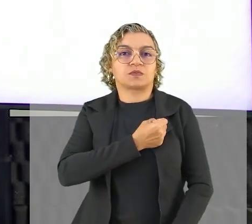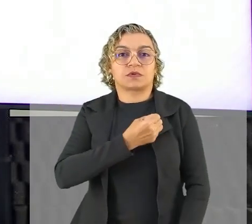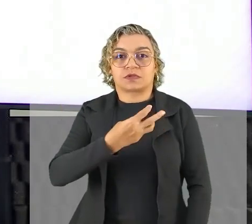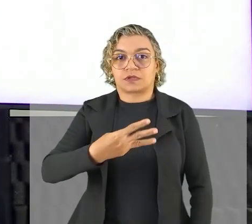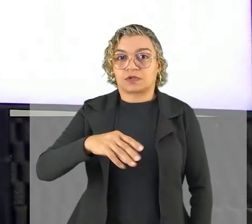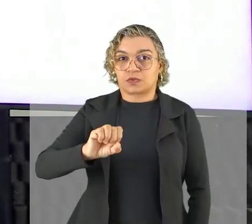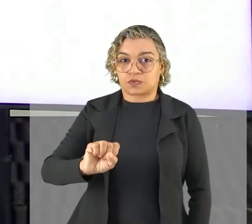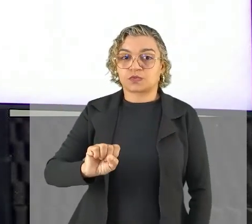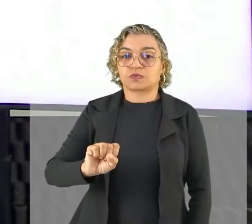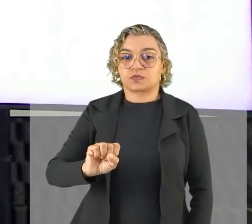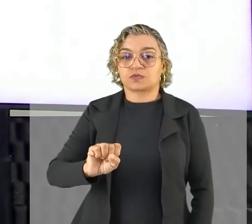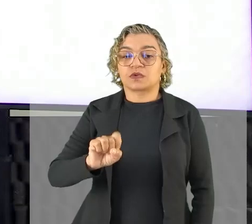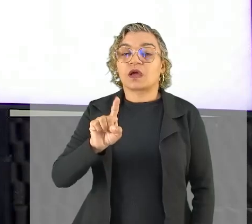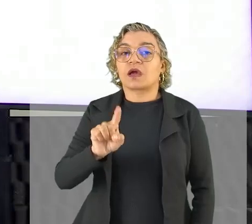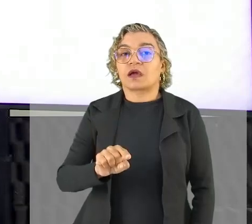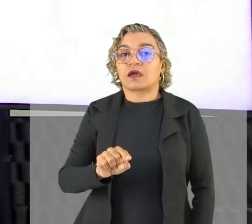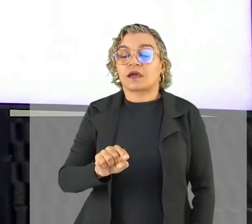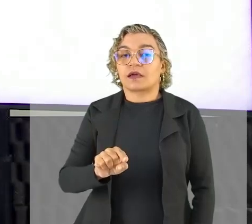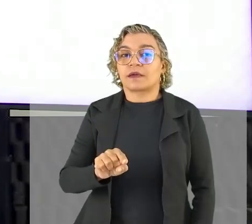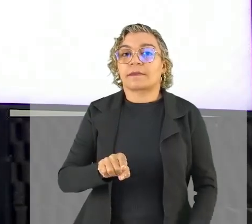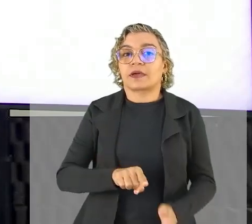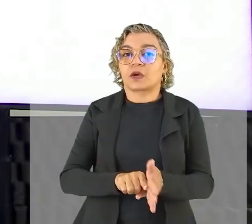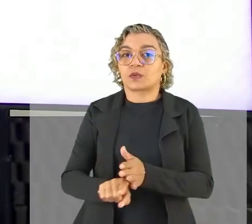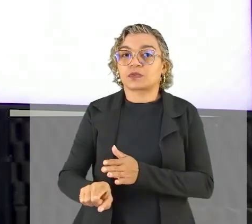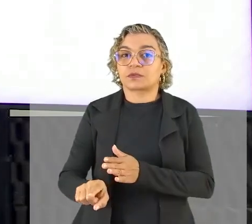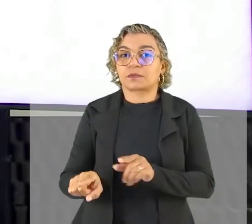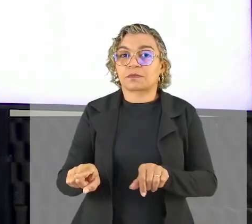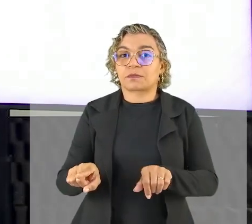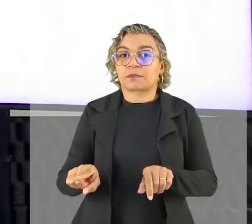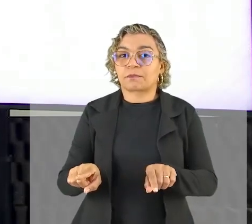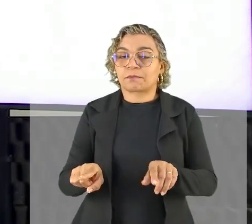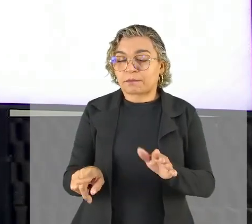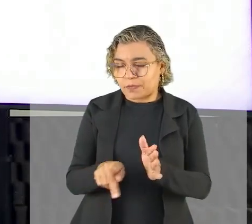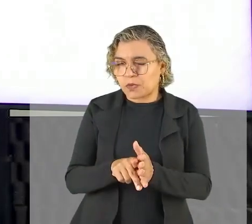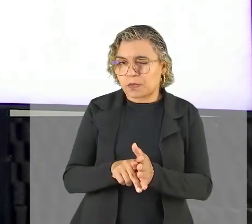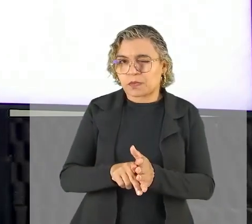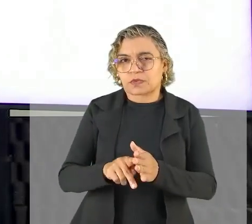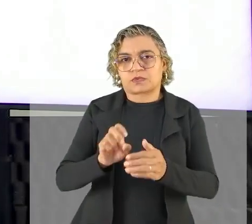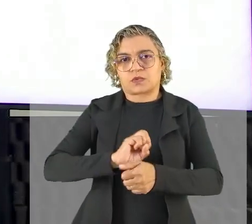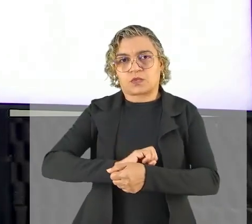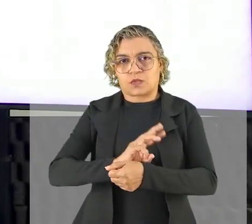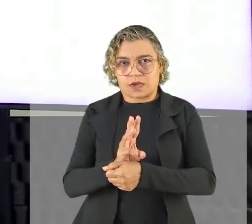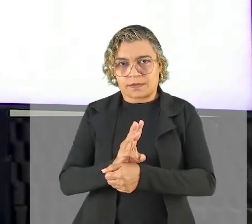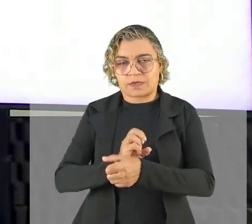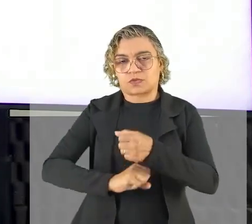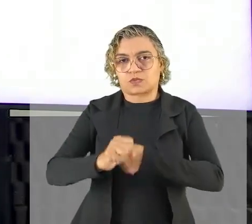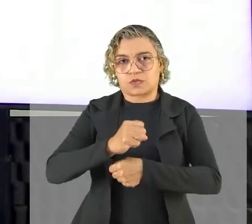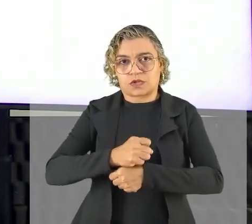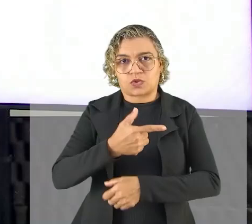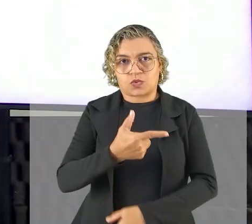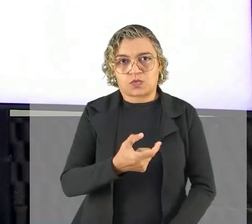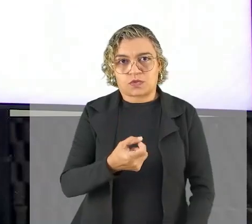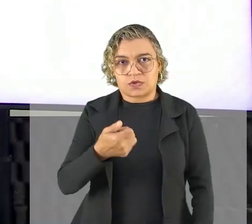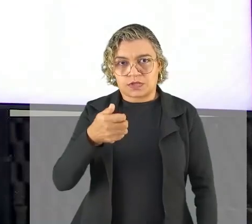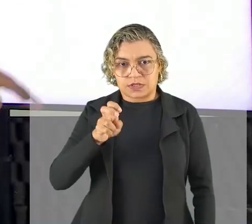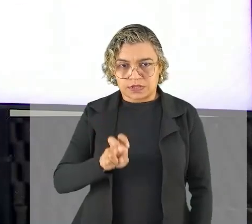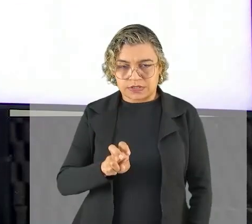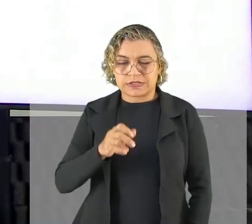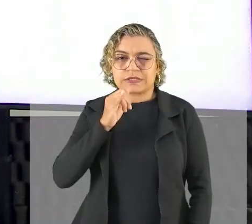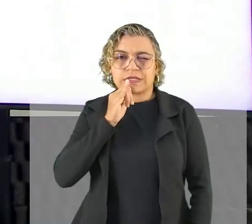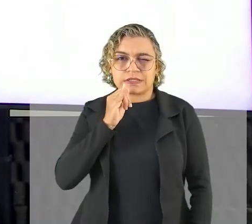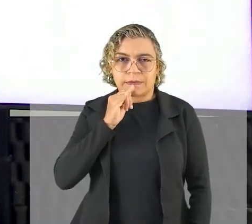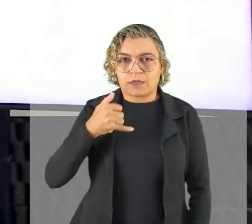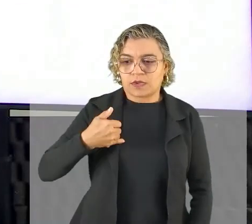número 38, ela é uma questão da UEMA de 2015. Então, gente, quando vocês virem esse termo